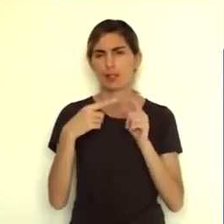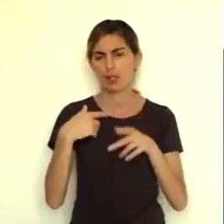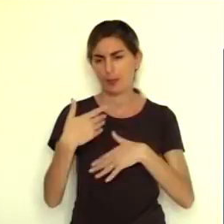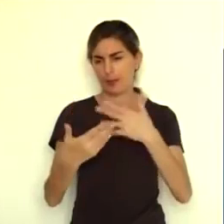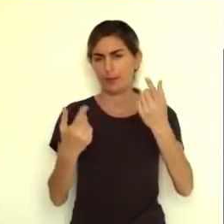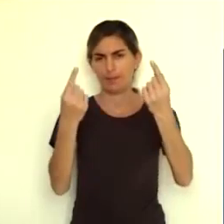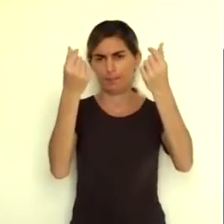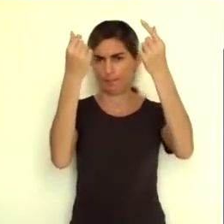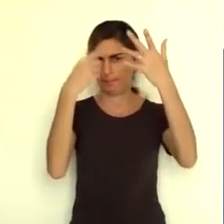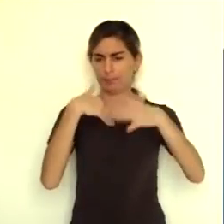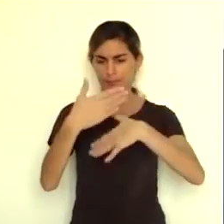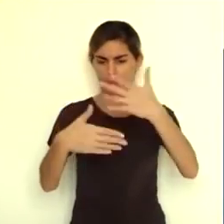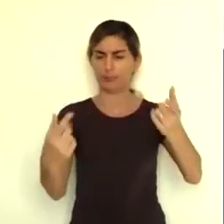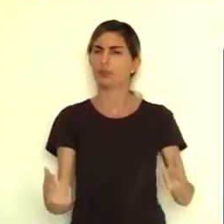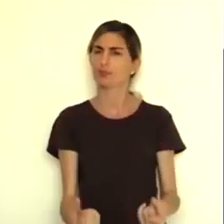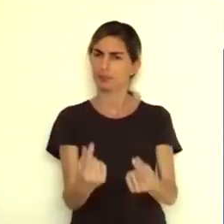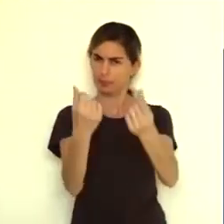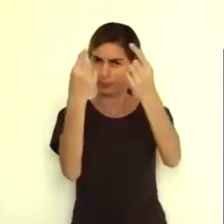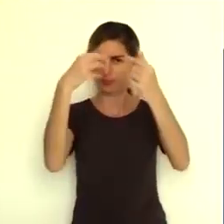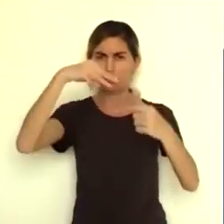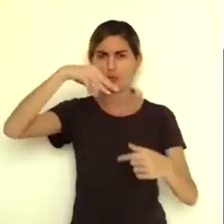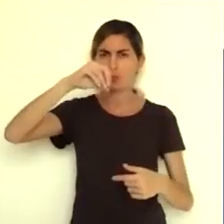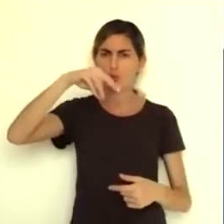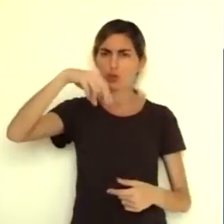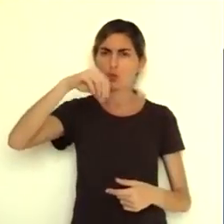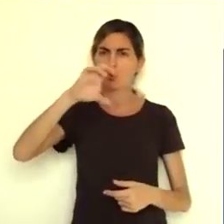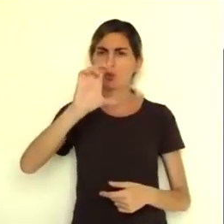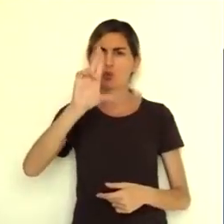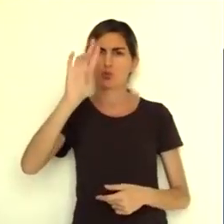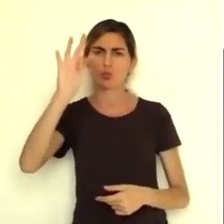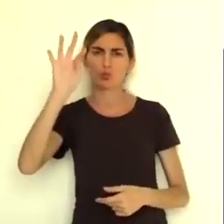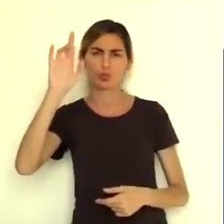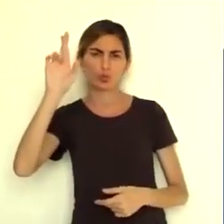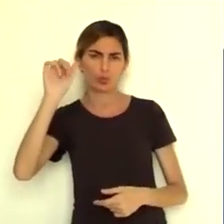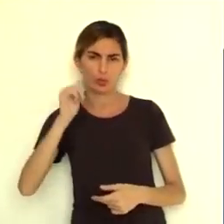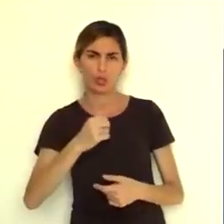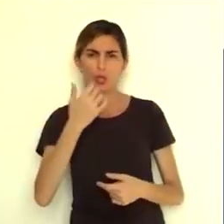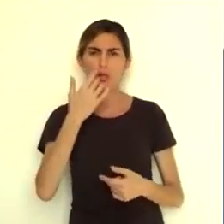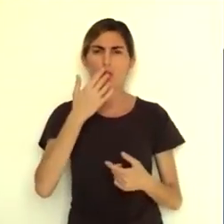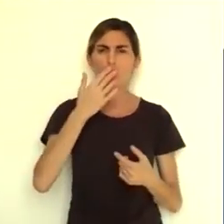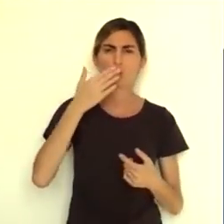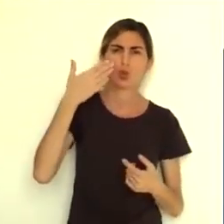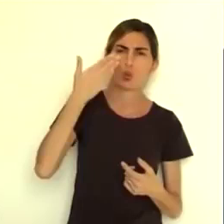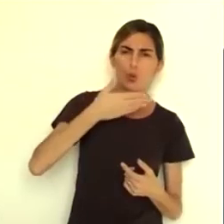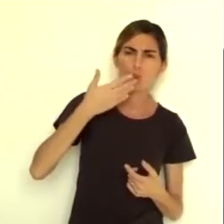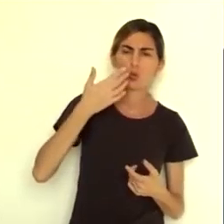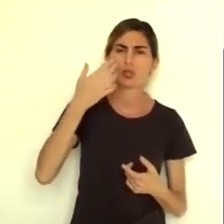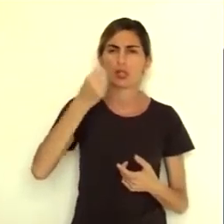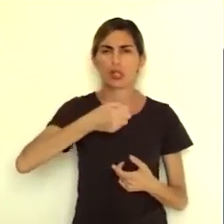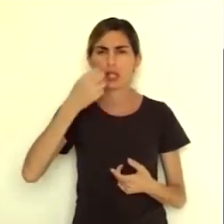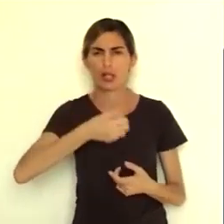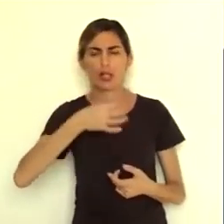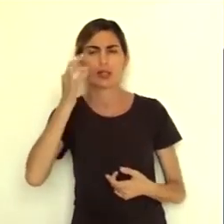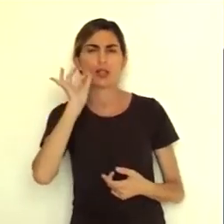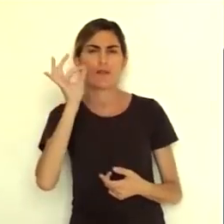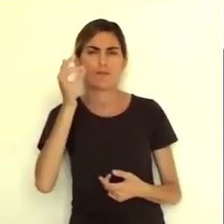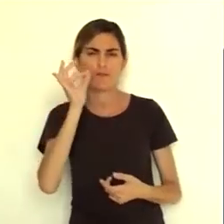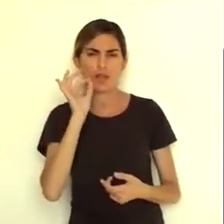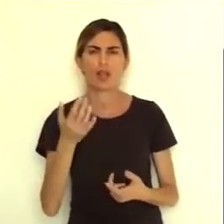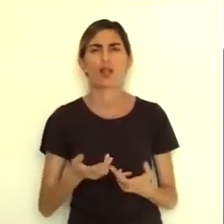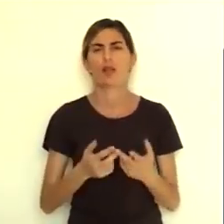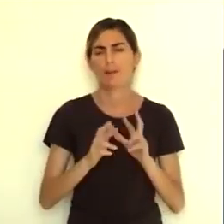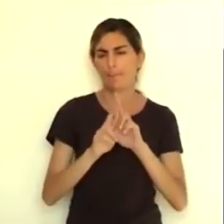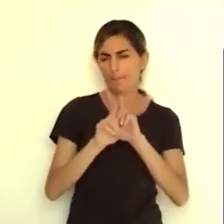à produção econômica da monocultura que vigorava, então bolos, doces, café, leite, não